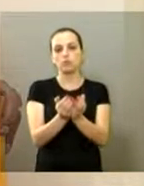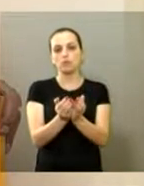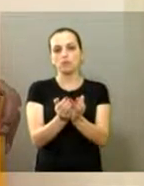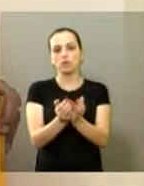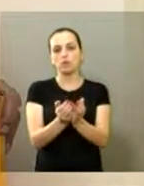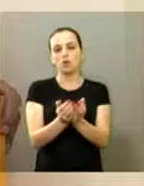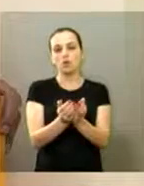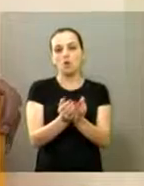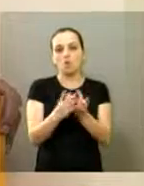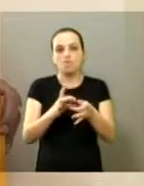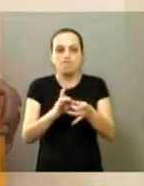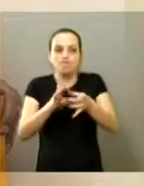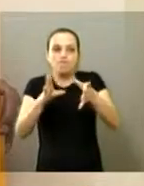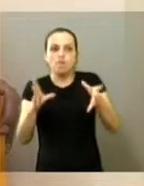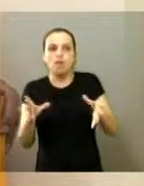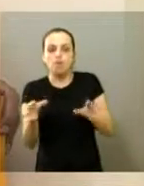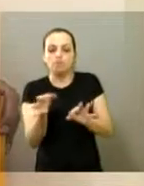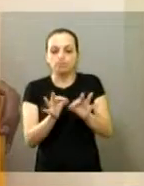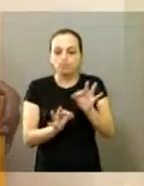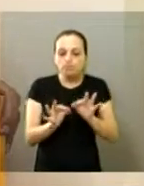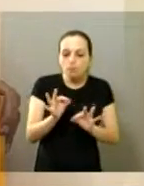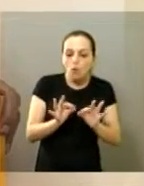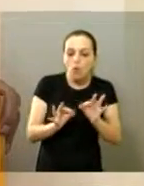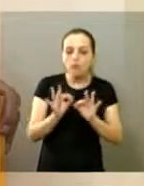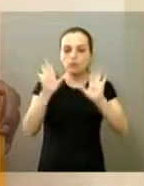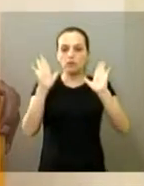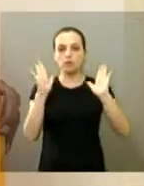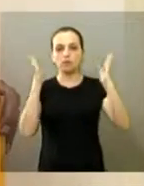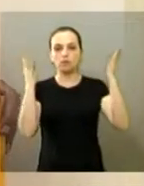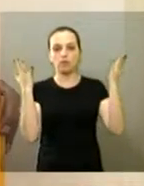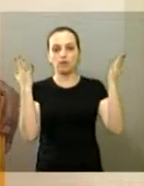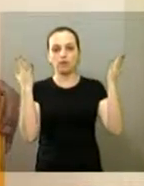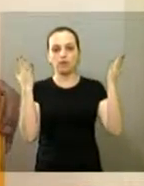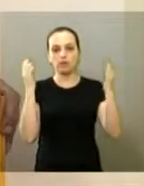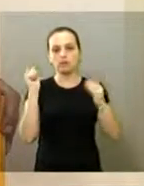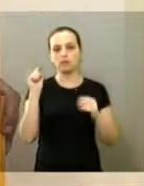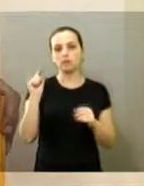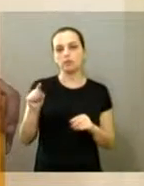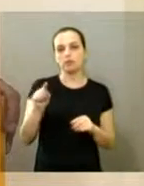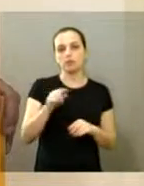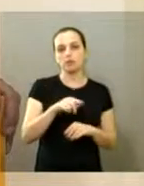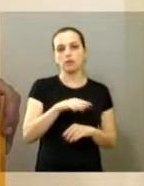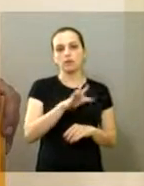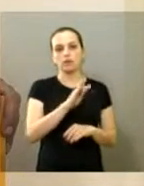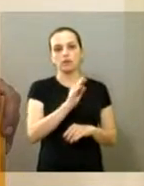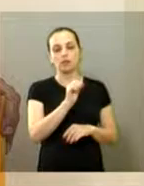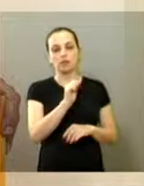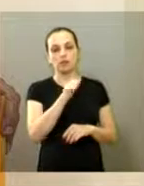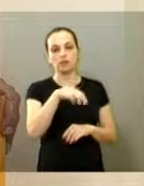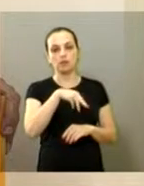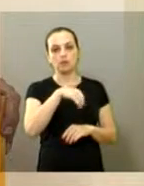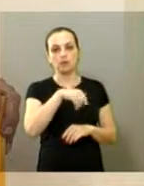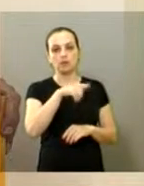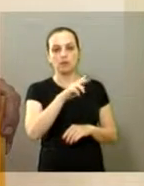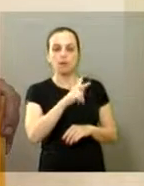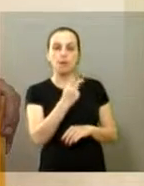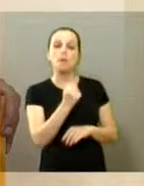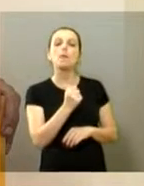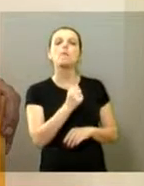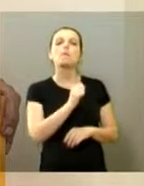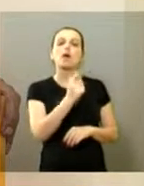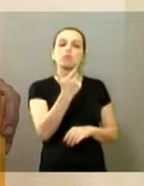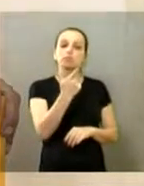se dispuseram a organizar essa festa. Tampinha, o Reginaldo na bebida e muitos